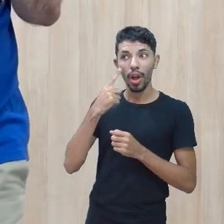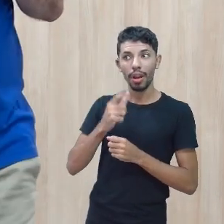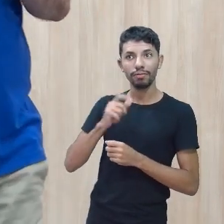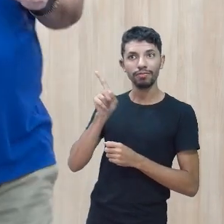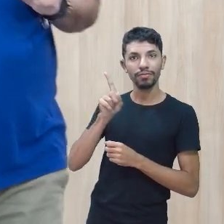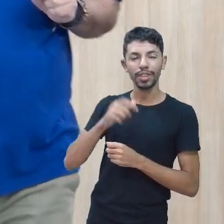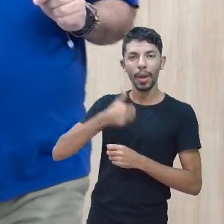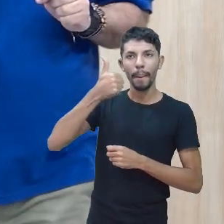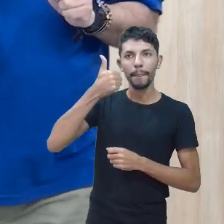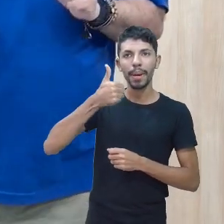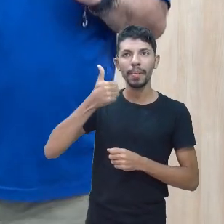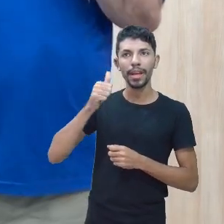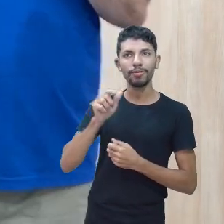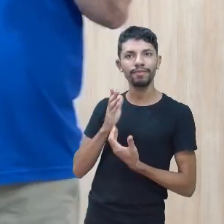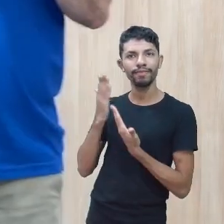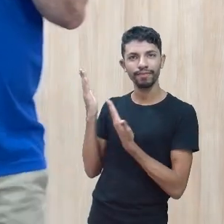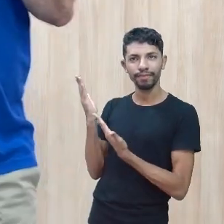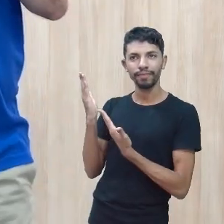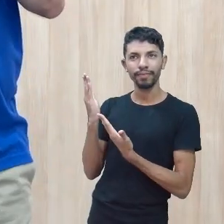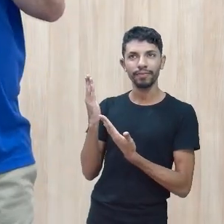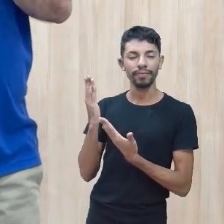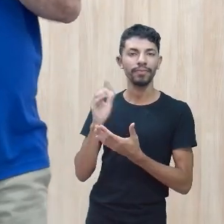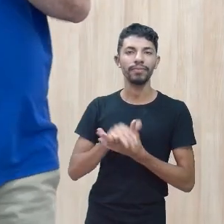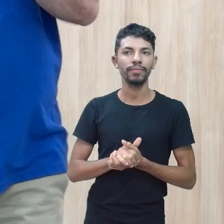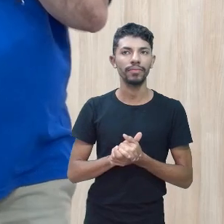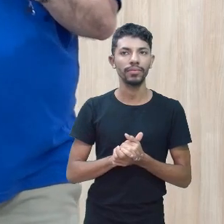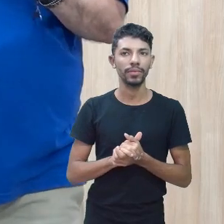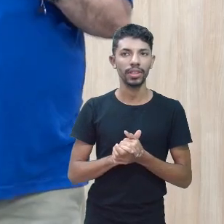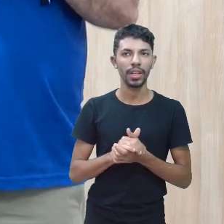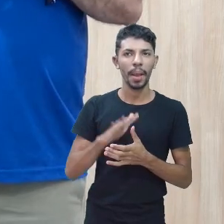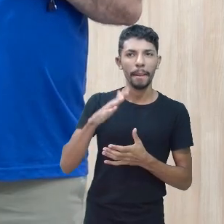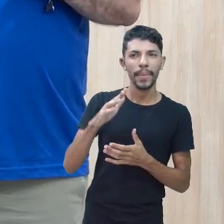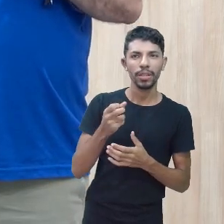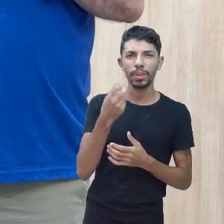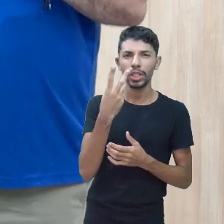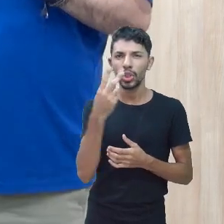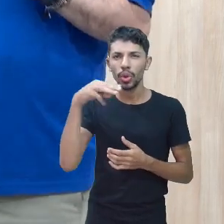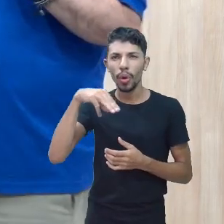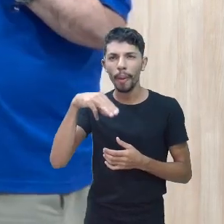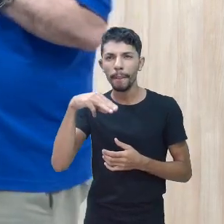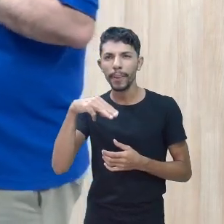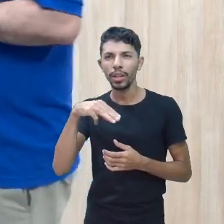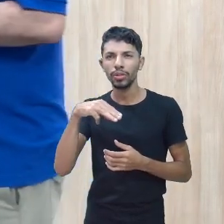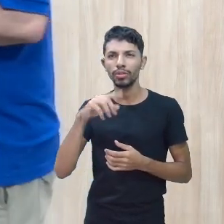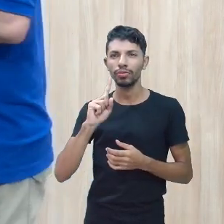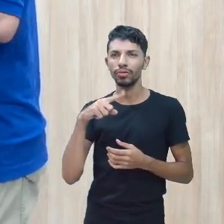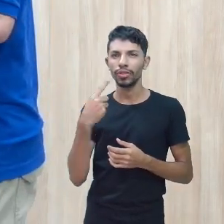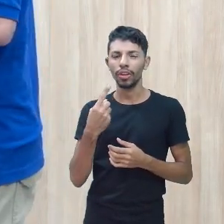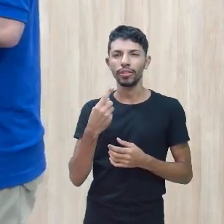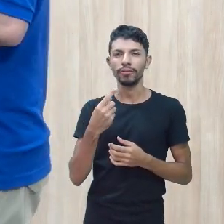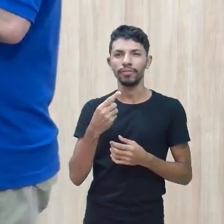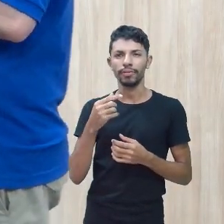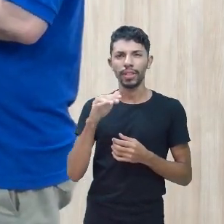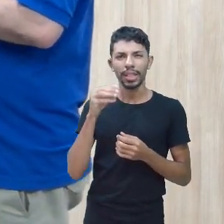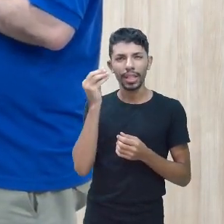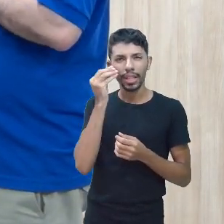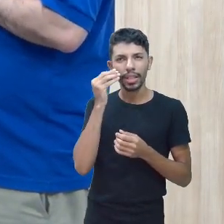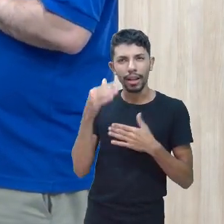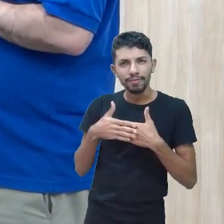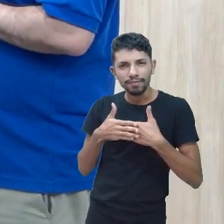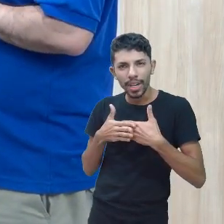vamos colocar ele aqui e a partir dos 2 minutos e 10 segundos, vamos tentar adiantar ele aqui, é